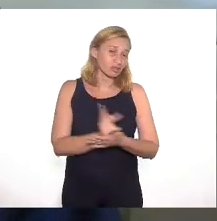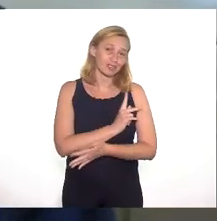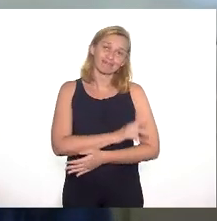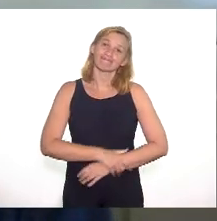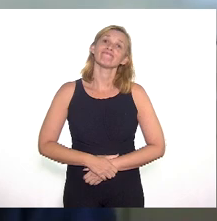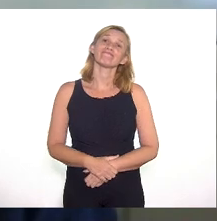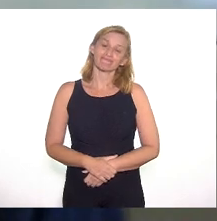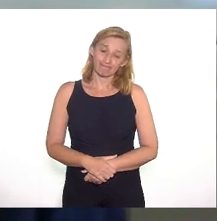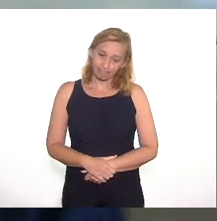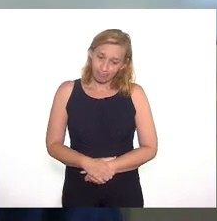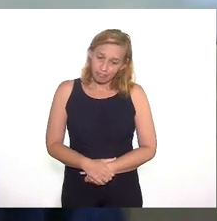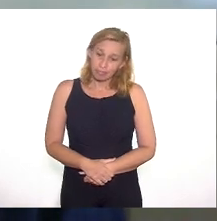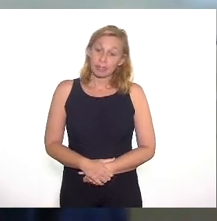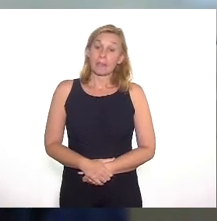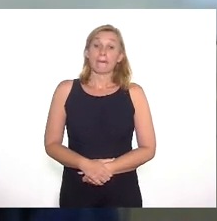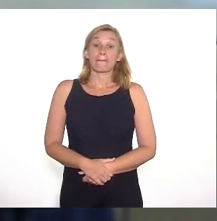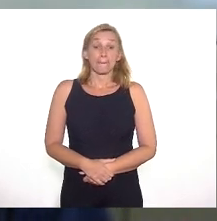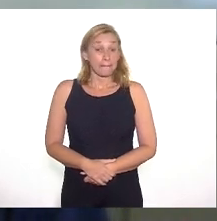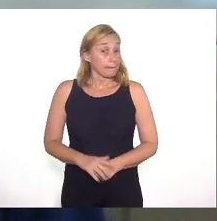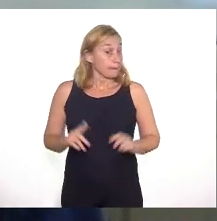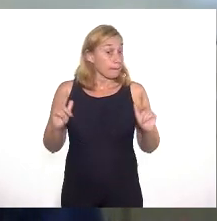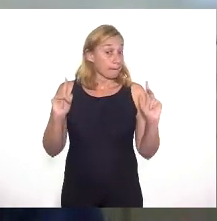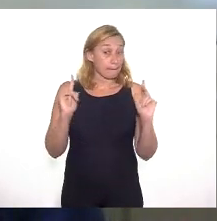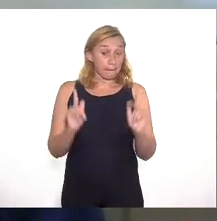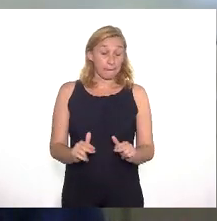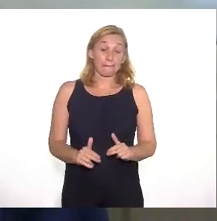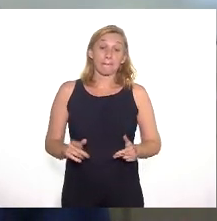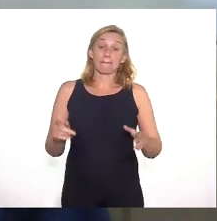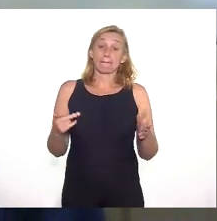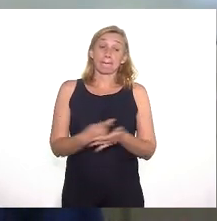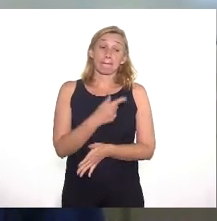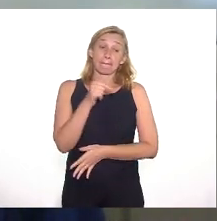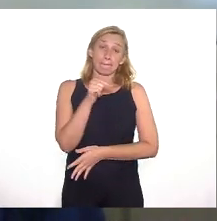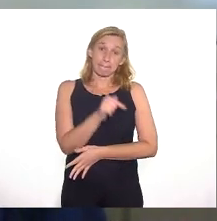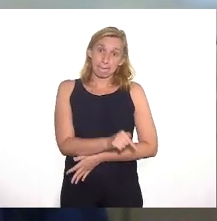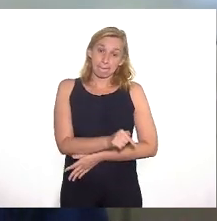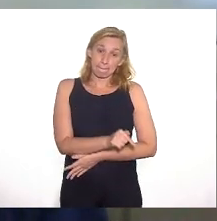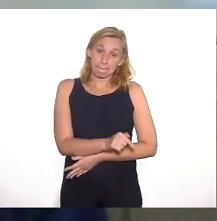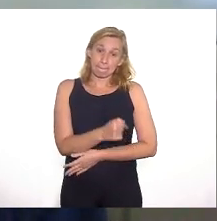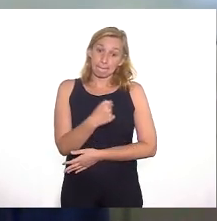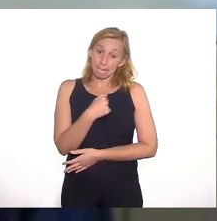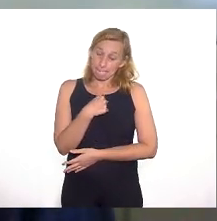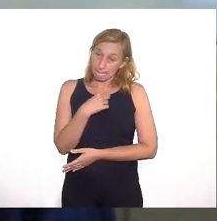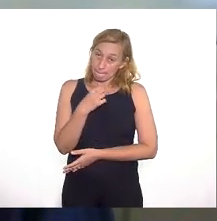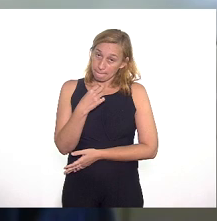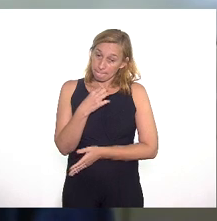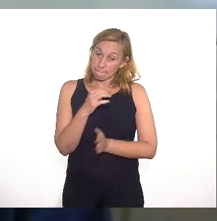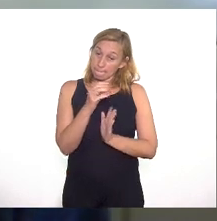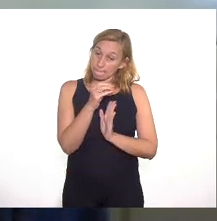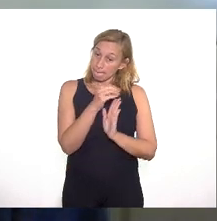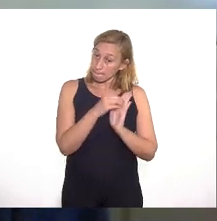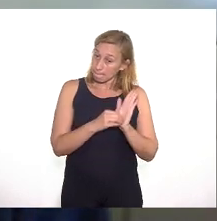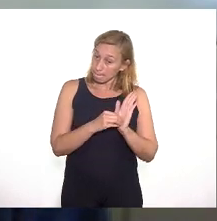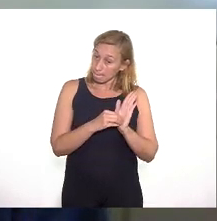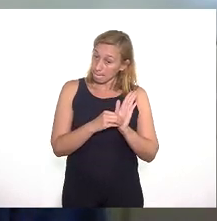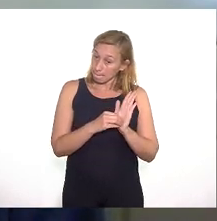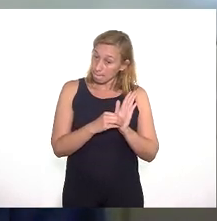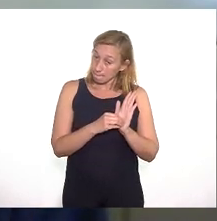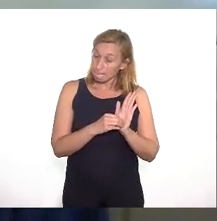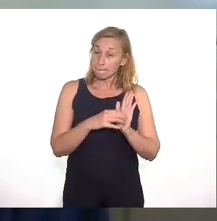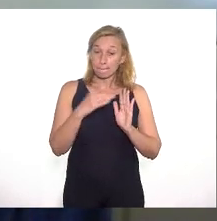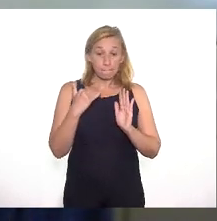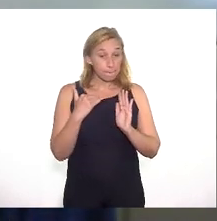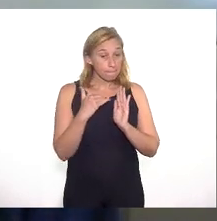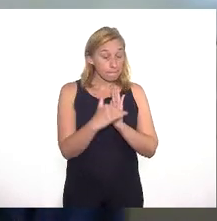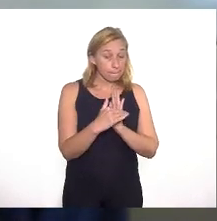acontecer. E a mesma coisa está havendo aqui. Então, também vou oficiar ao